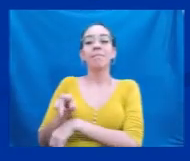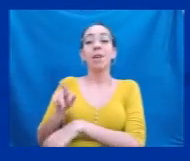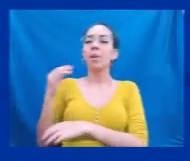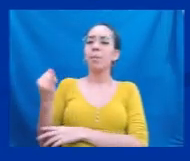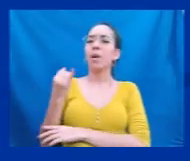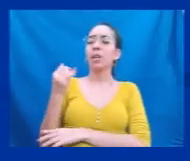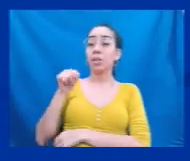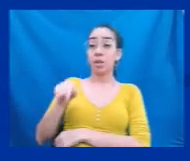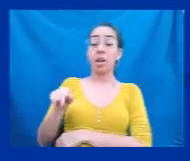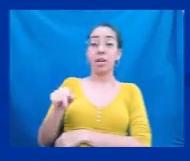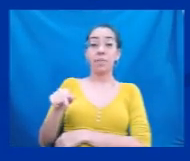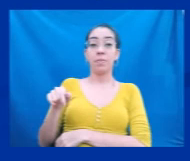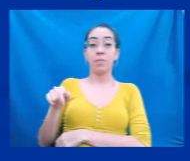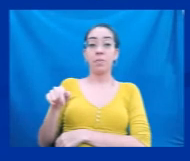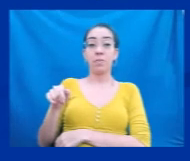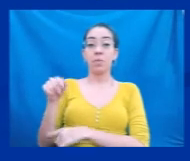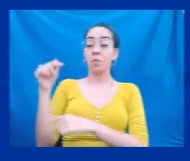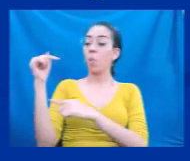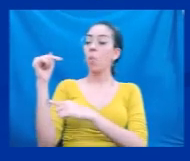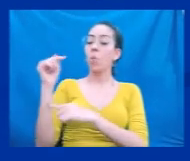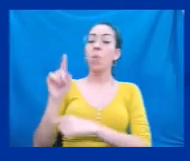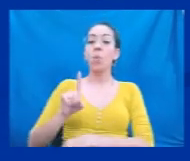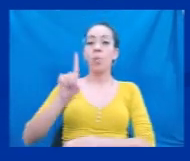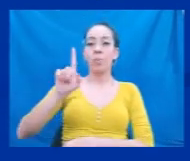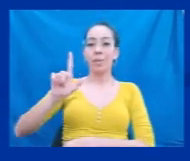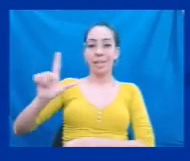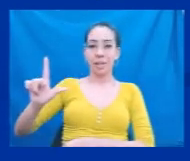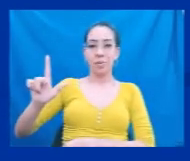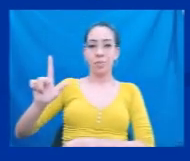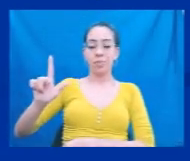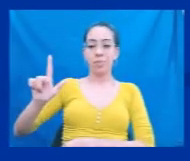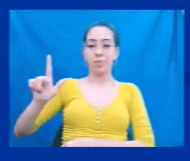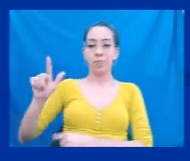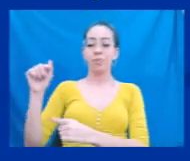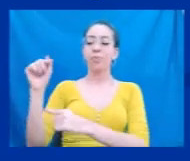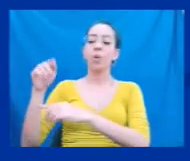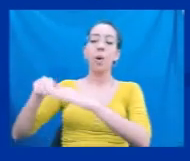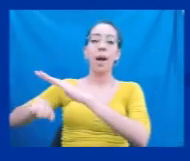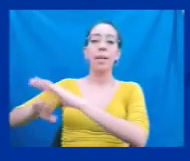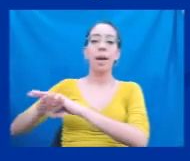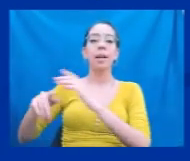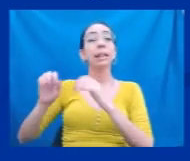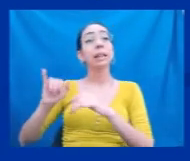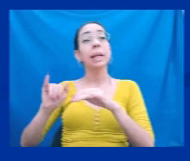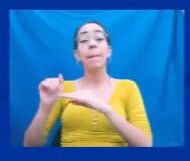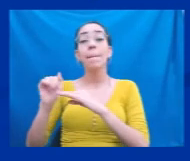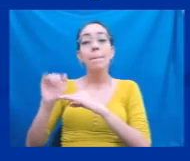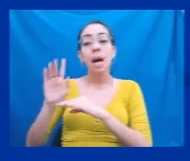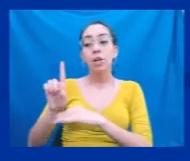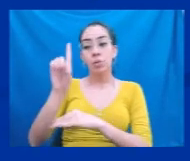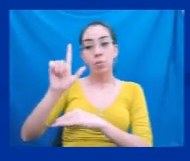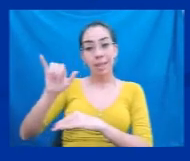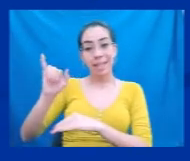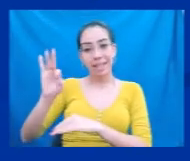1 litro ou quilograma de um produto químico em seu ambiente de trabalho. Quantidades maiores devem ser estocadas em locais específicos. Então, na